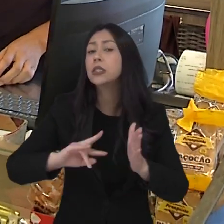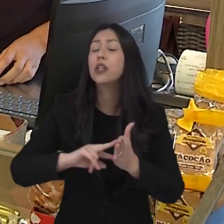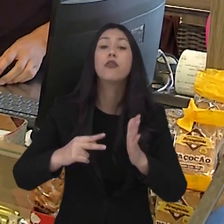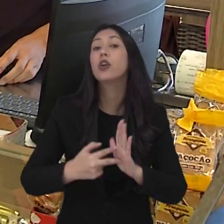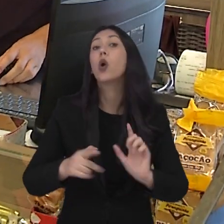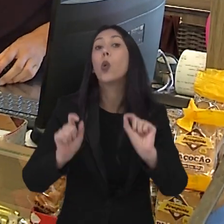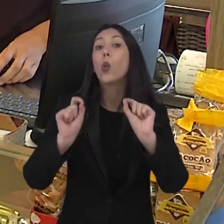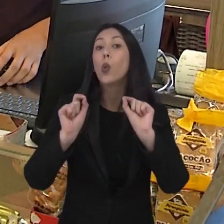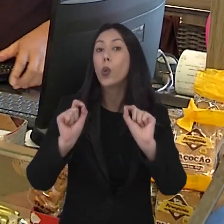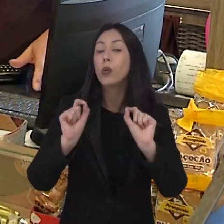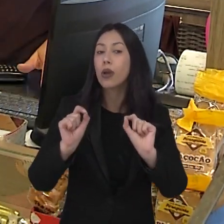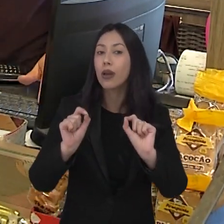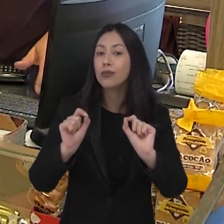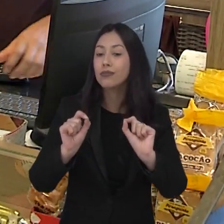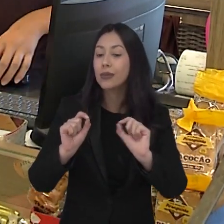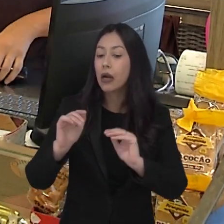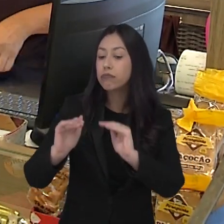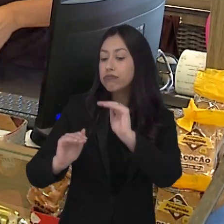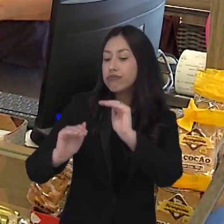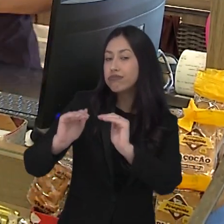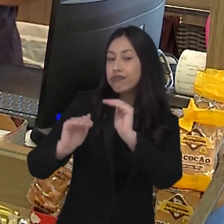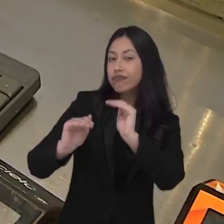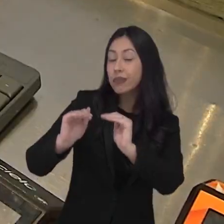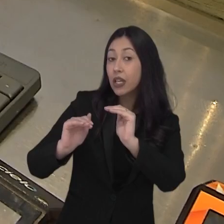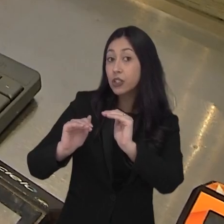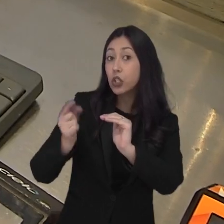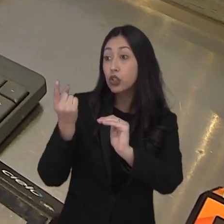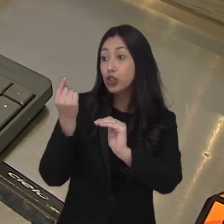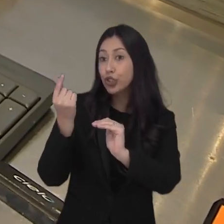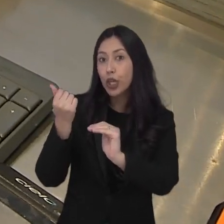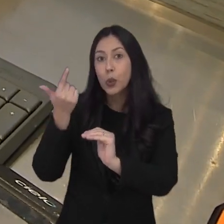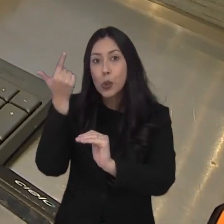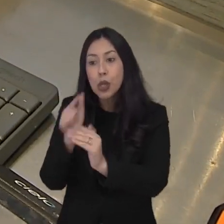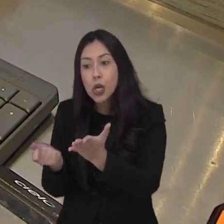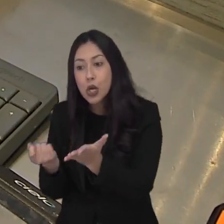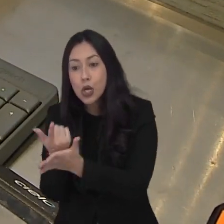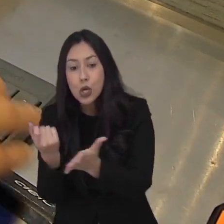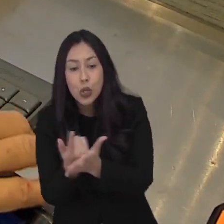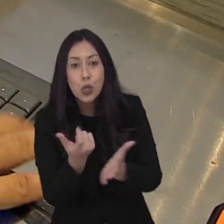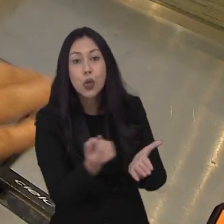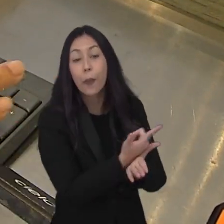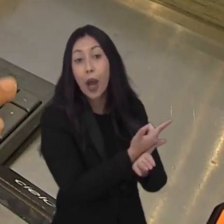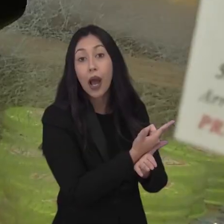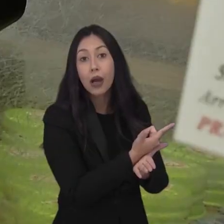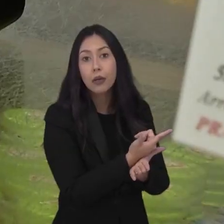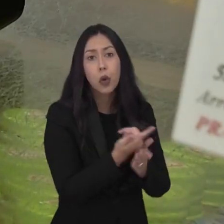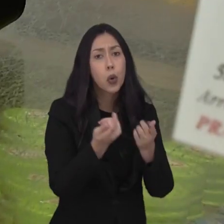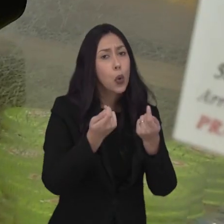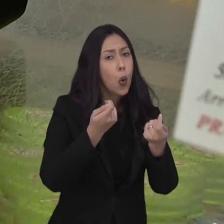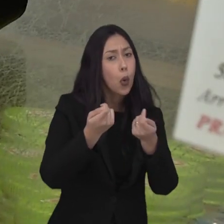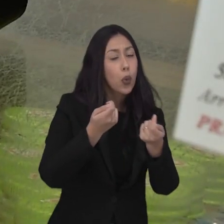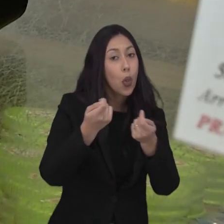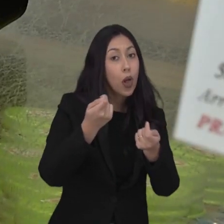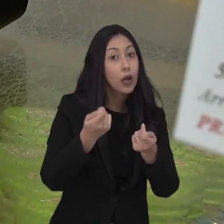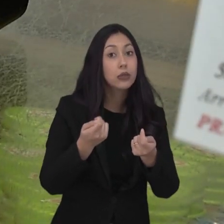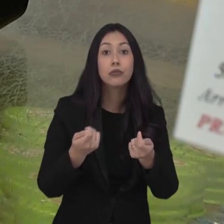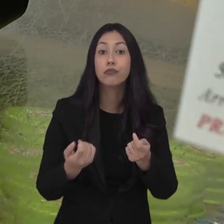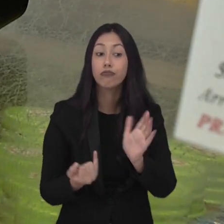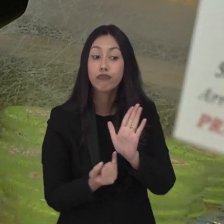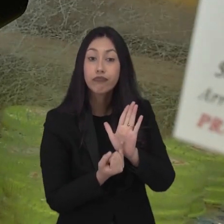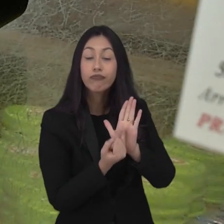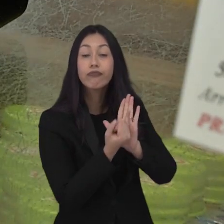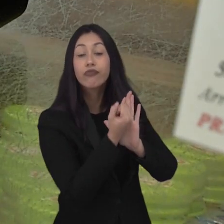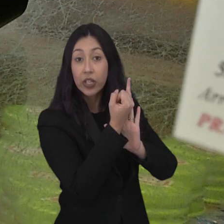prática, isso significa assegurar a estabilidade do poder de compra da moeda nacional, controlando no dia a dia